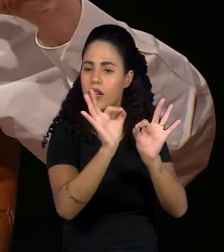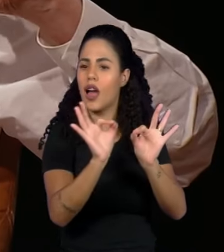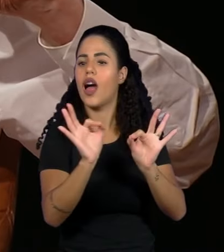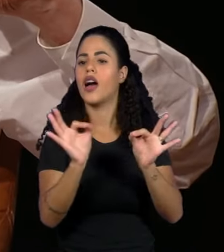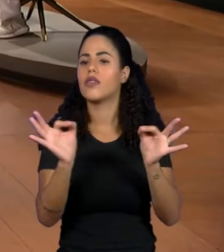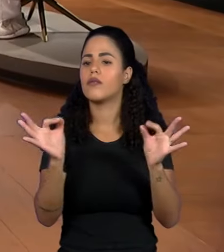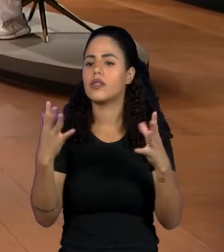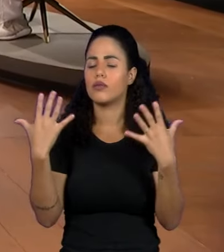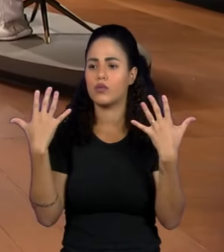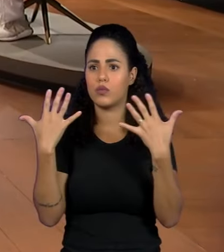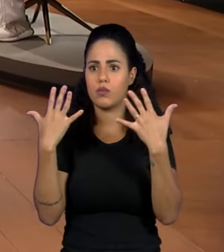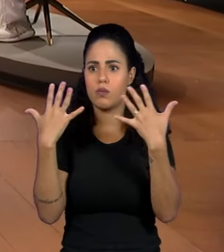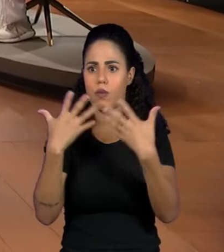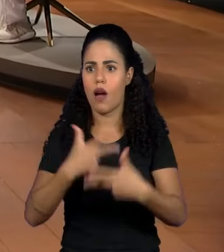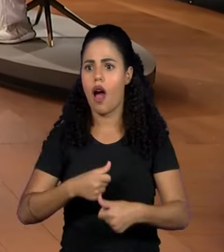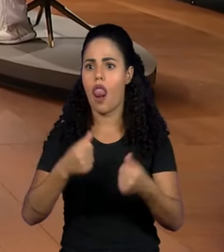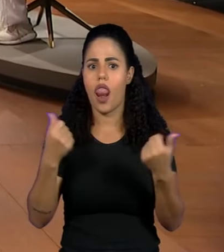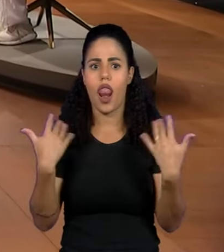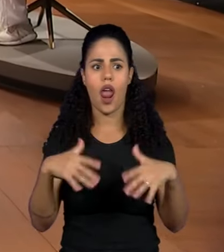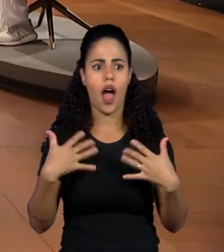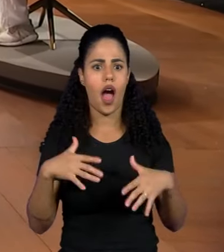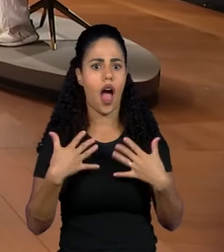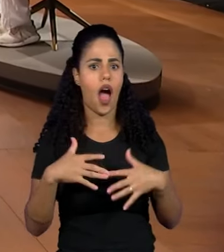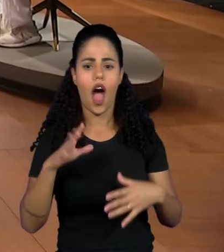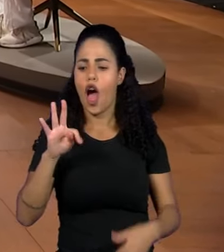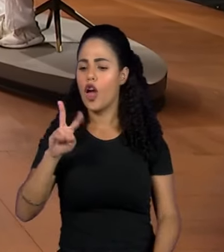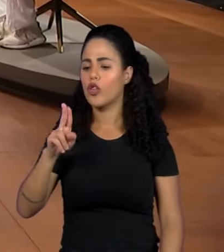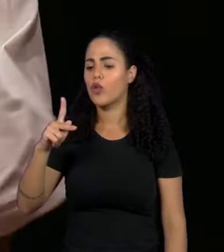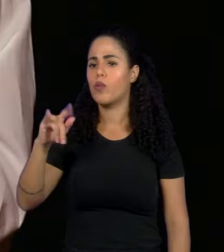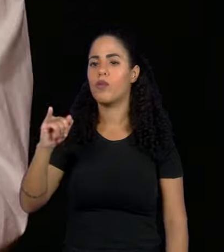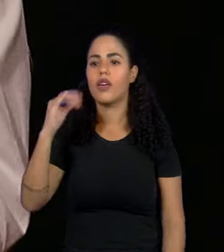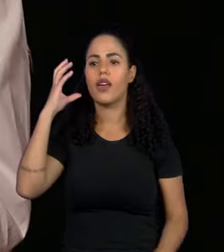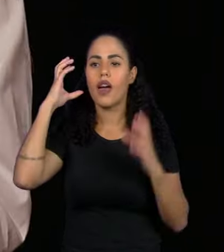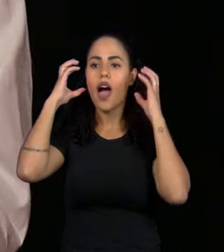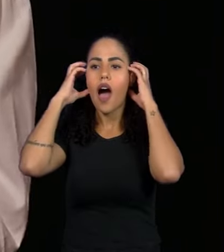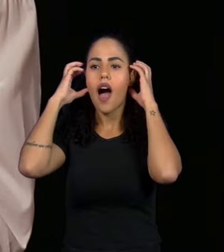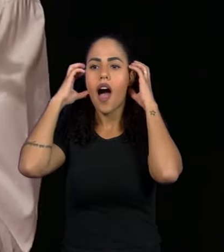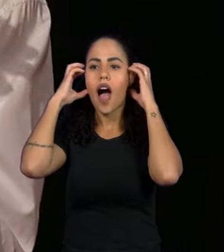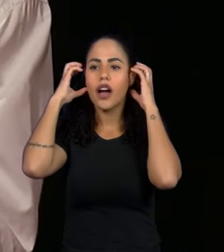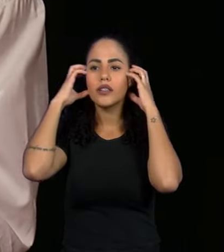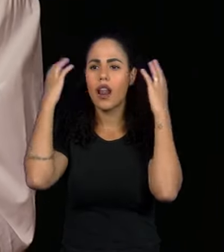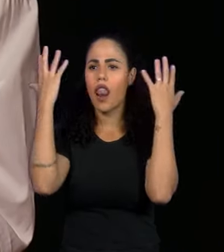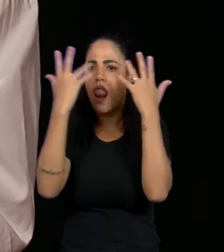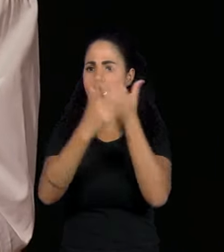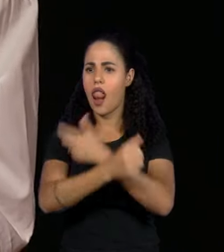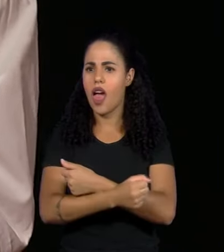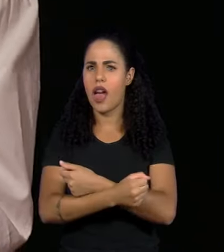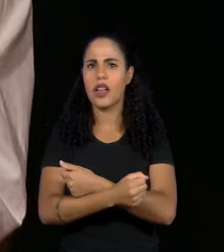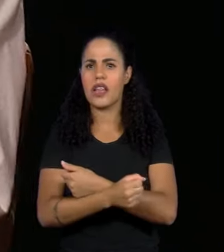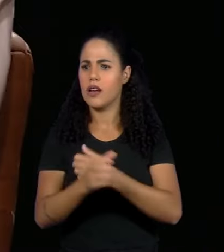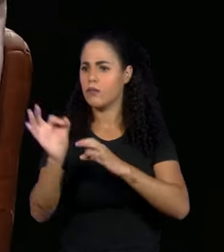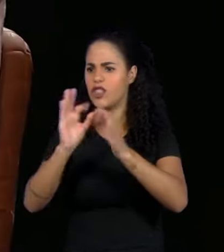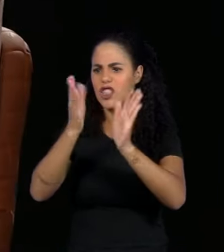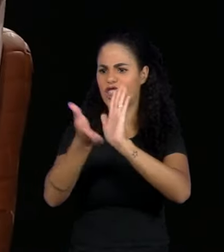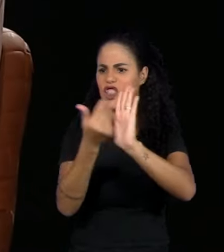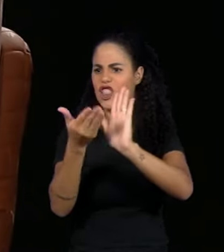parecia um estúdio da Tupi. Ela falou, essa porcaria, tira essa porcaria daí,